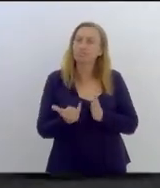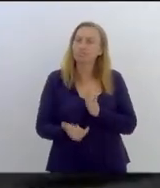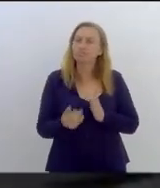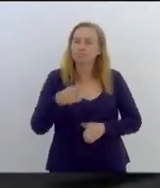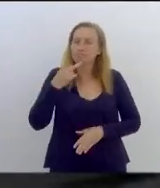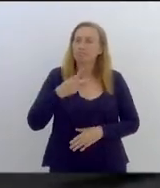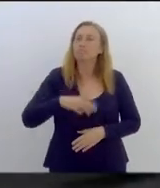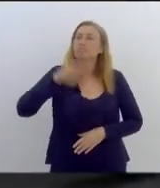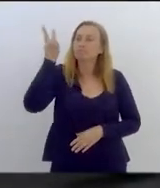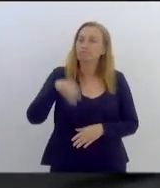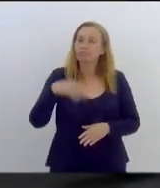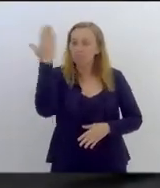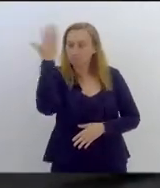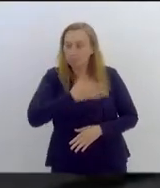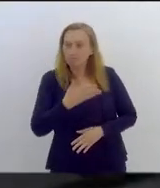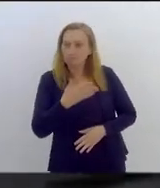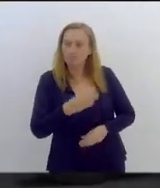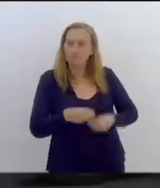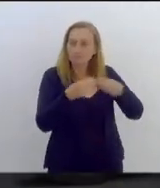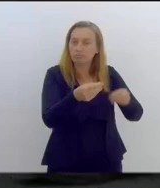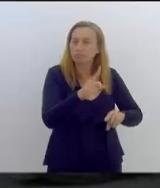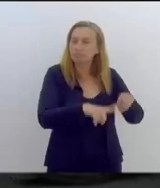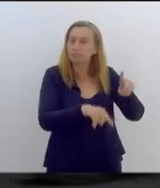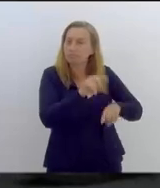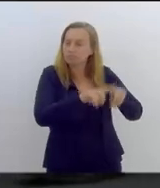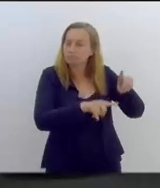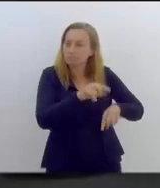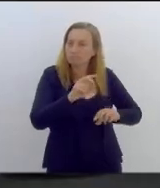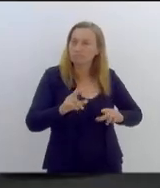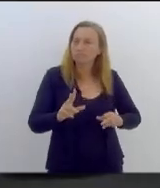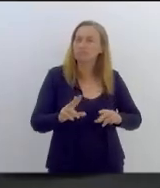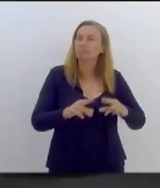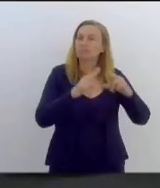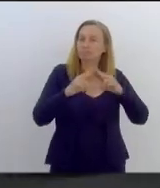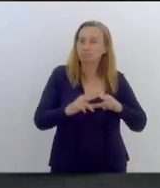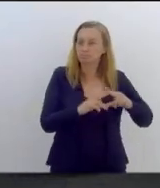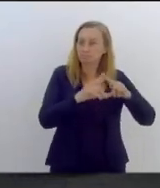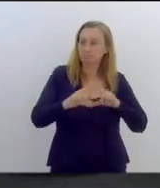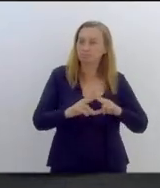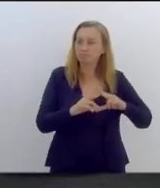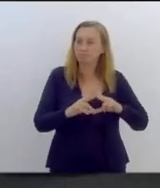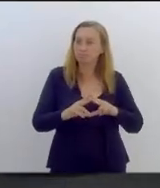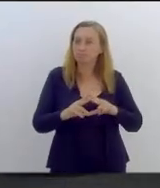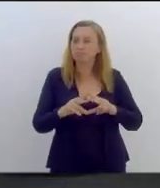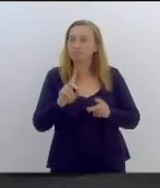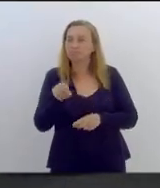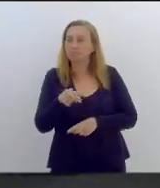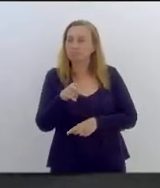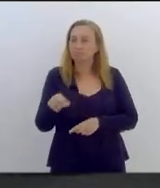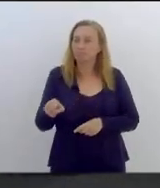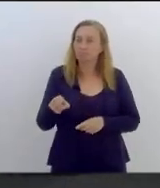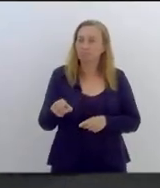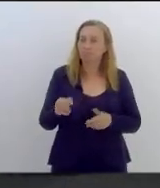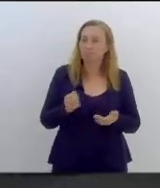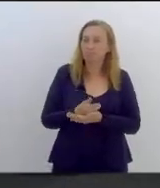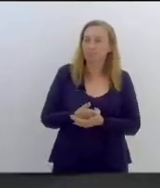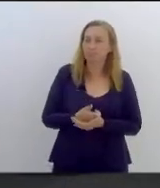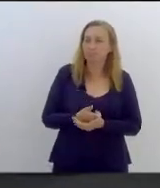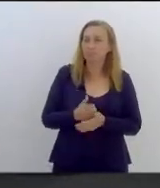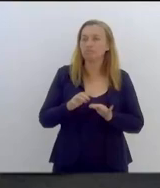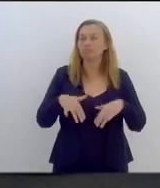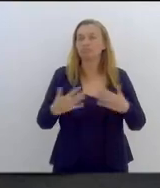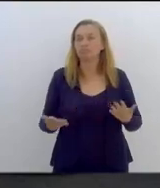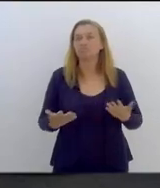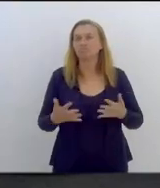quem comprovar que dá o material reciclável aos catadores, então fica isento. A questão é que isso gerou